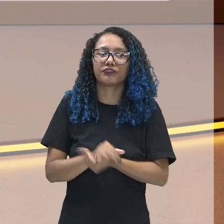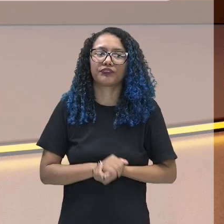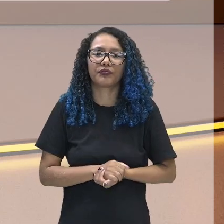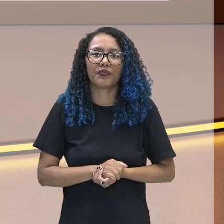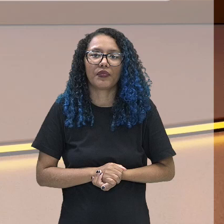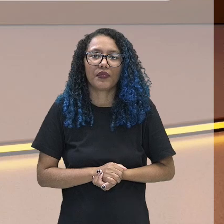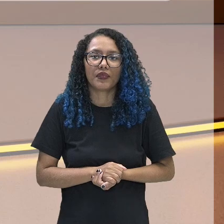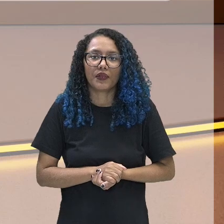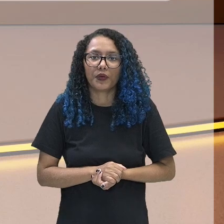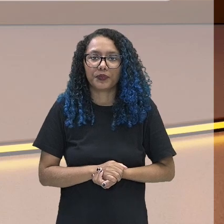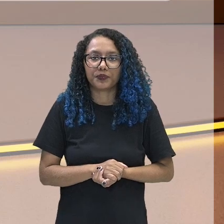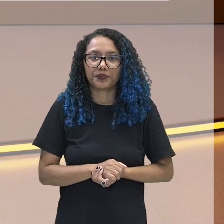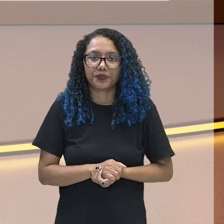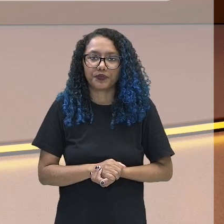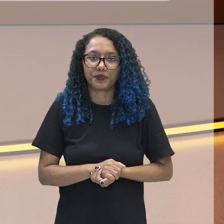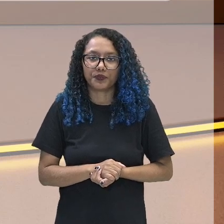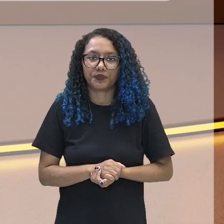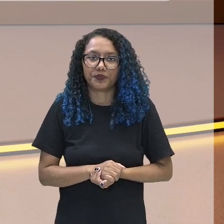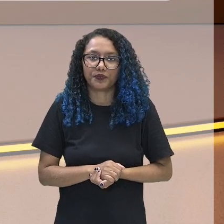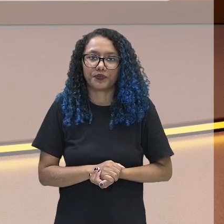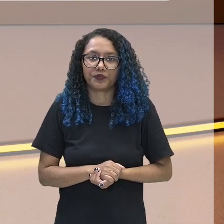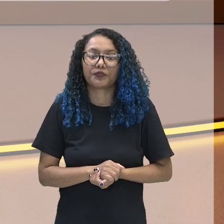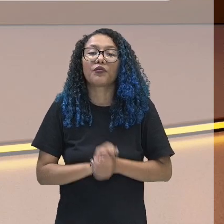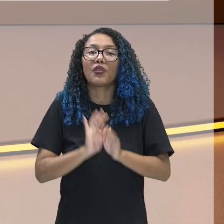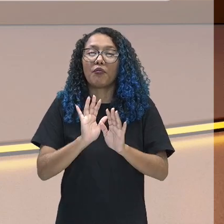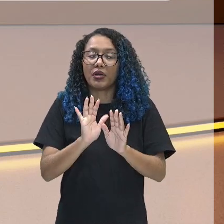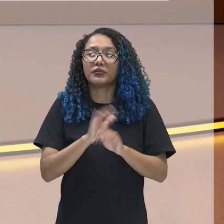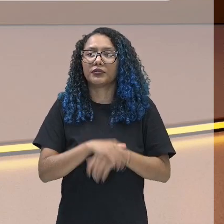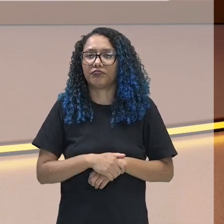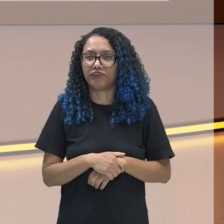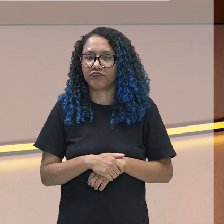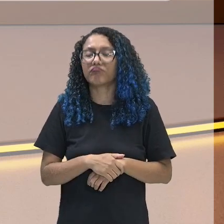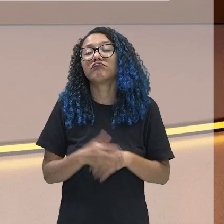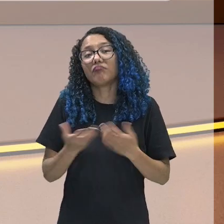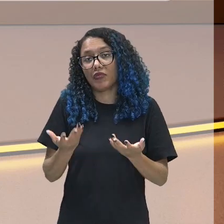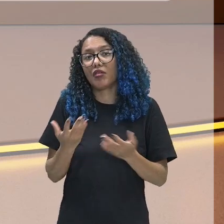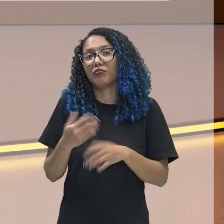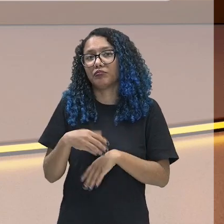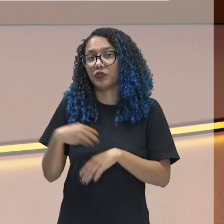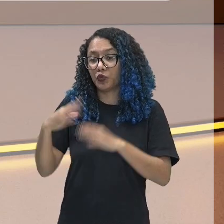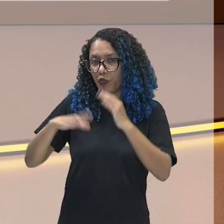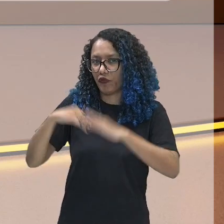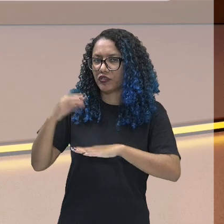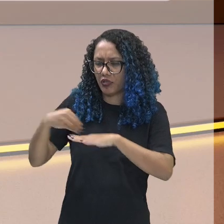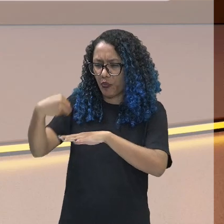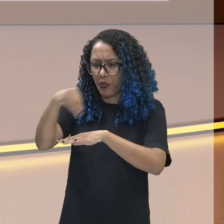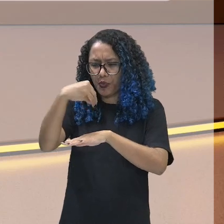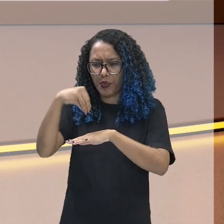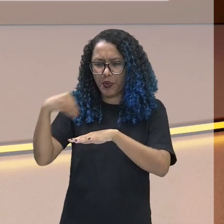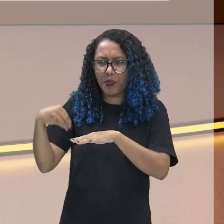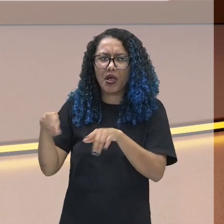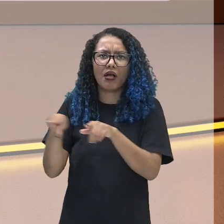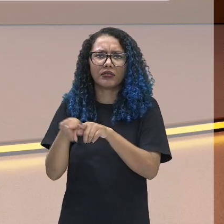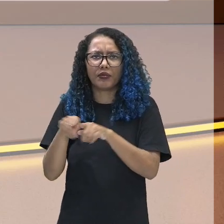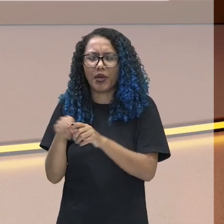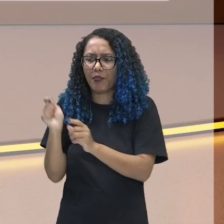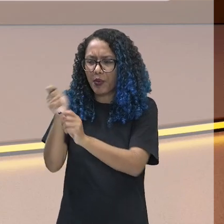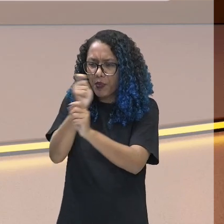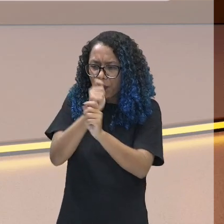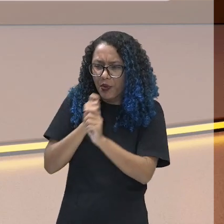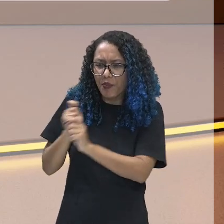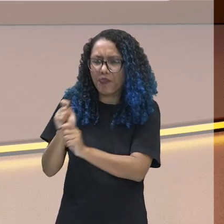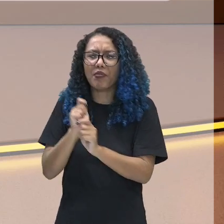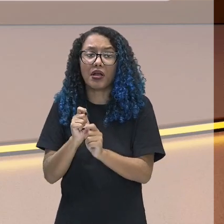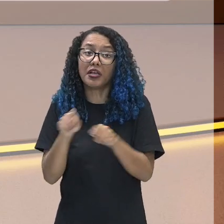Mas a gente costuma, os historiadores, os próprios paleontólogos e arqueólogos, eles costumam dividir, juntamente com